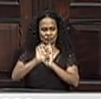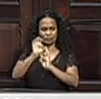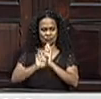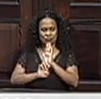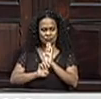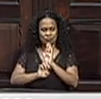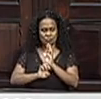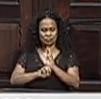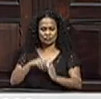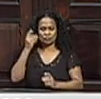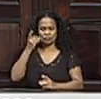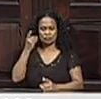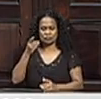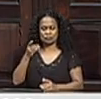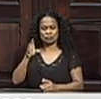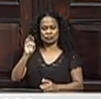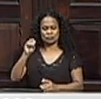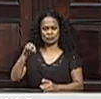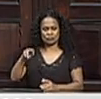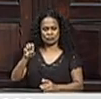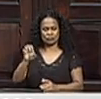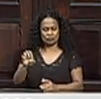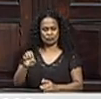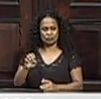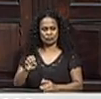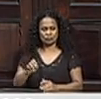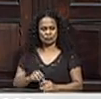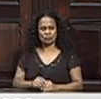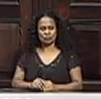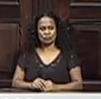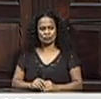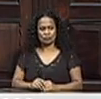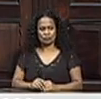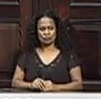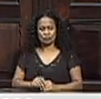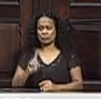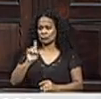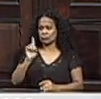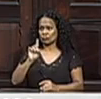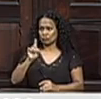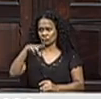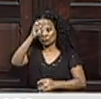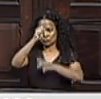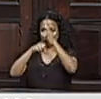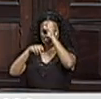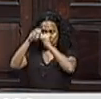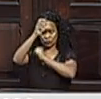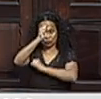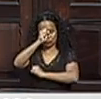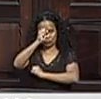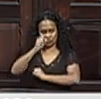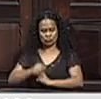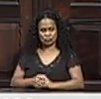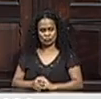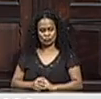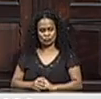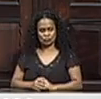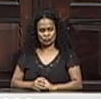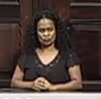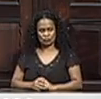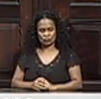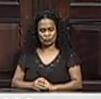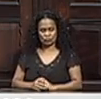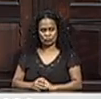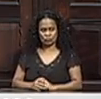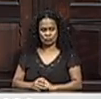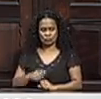deputado Conte Bittencourt, que diz respeito não à aprendizagem, porque houve um consenso lá